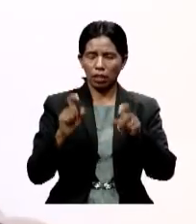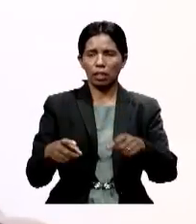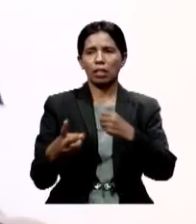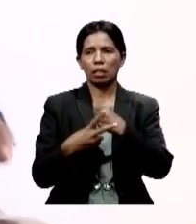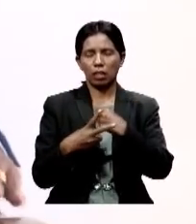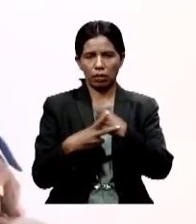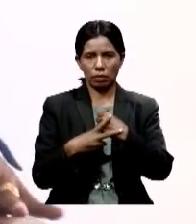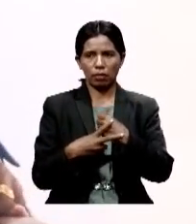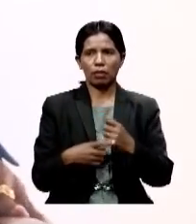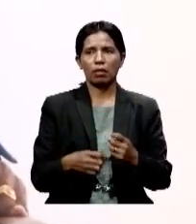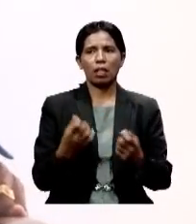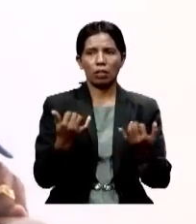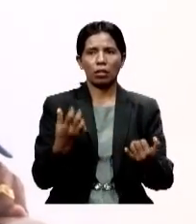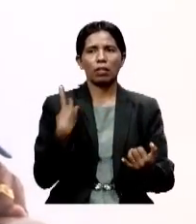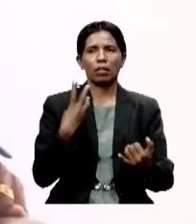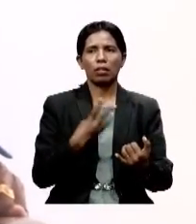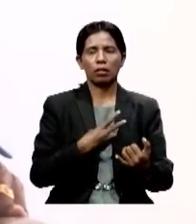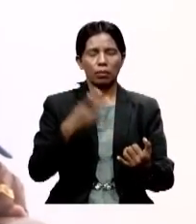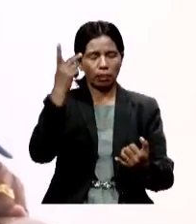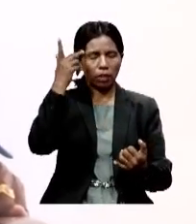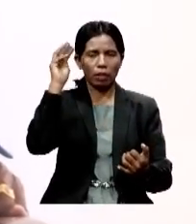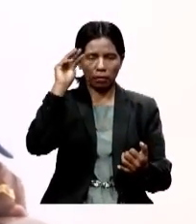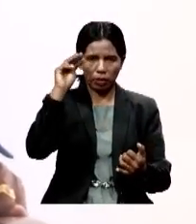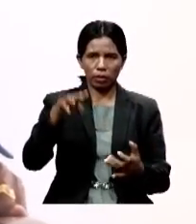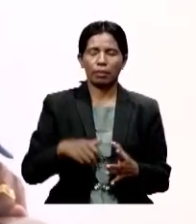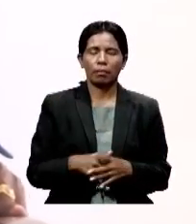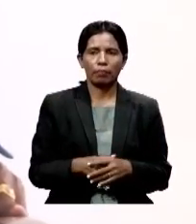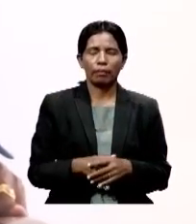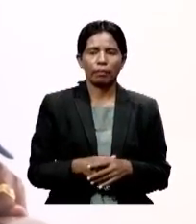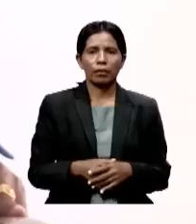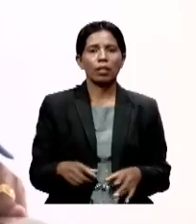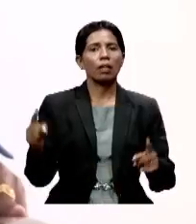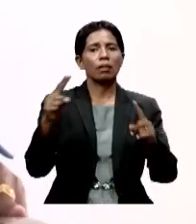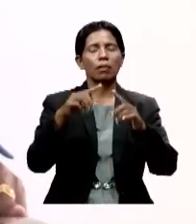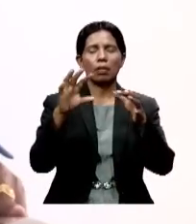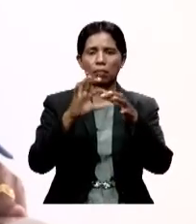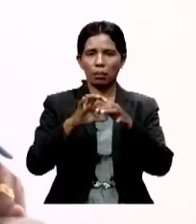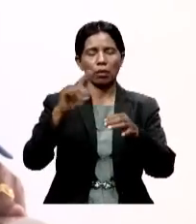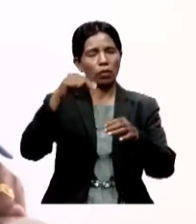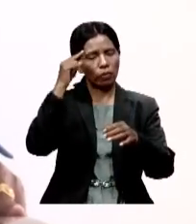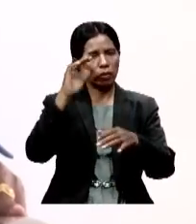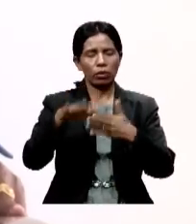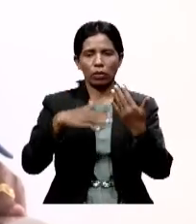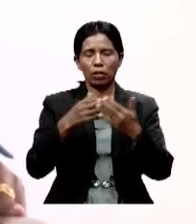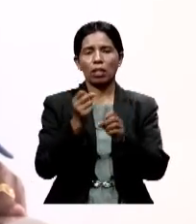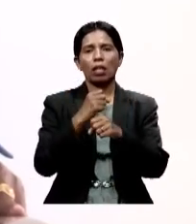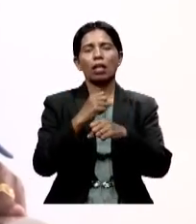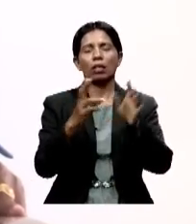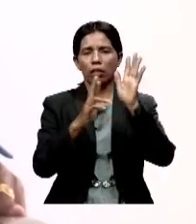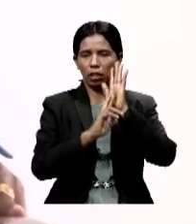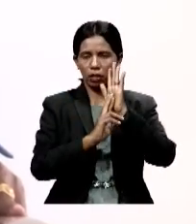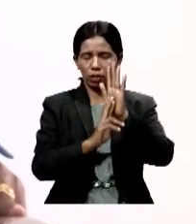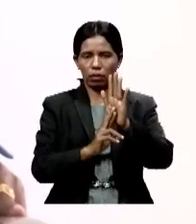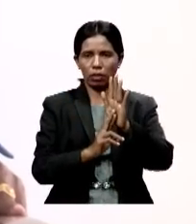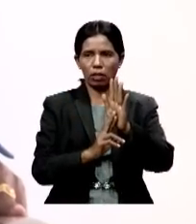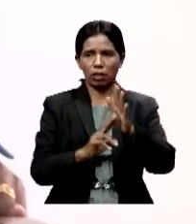Memória institucional, né? Orientação sua excelência primeiro-ministro nia, para membro do governo sira, halo relatório.